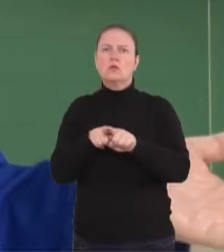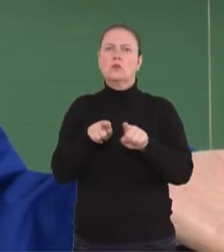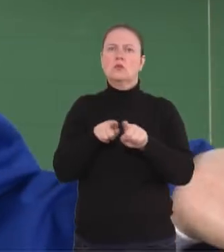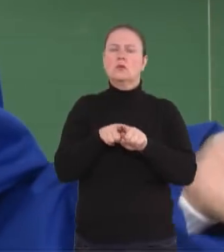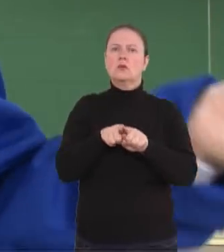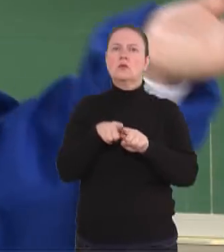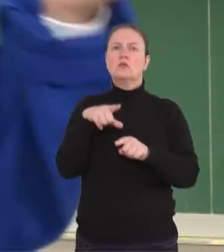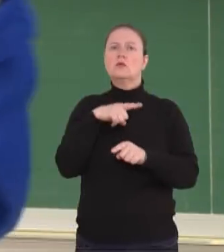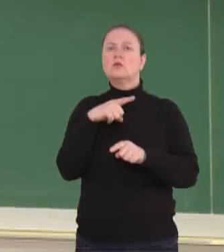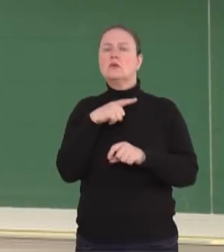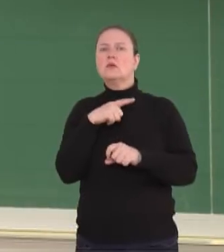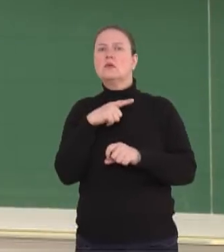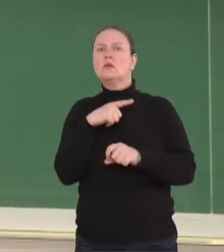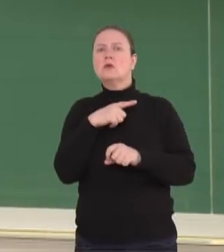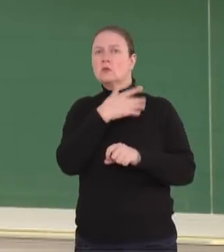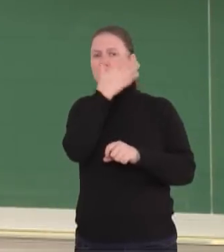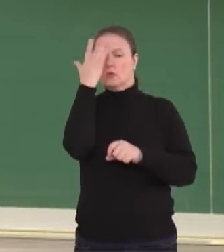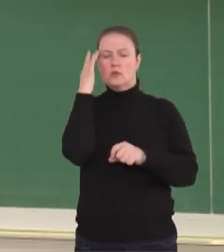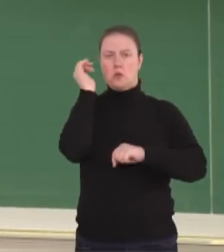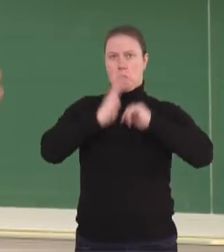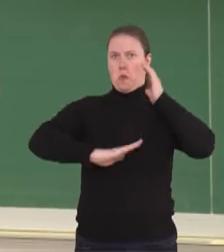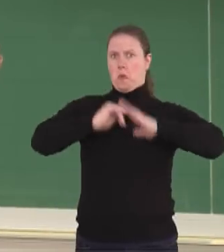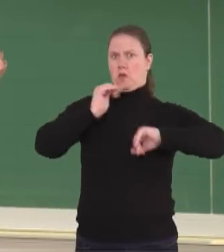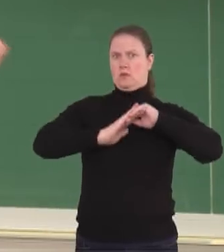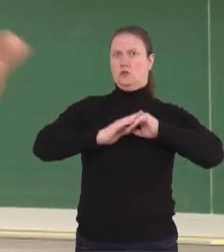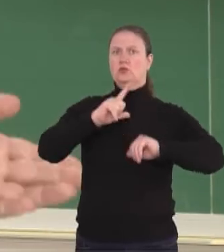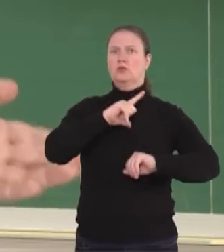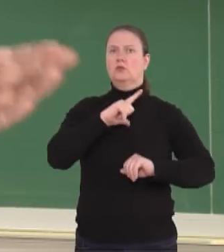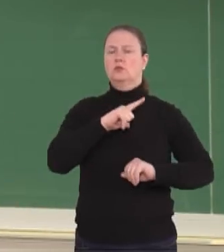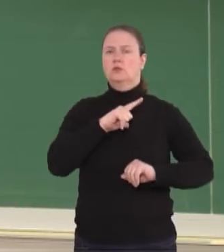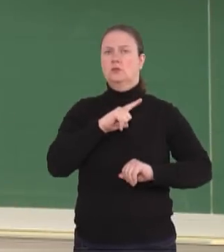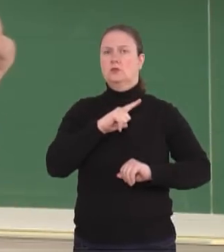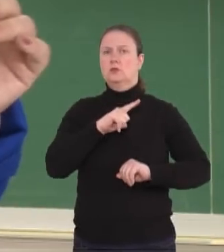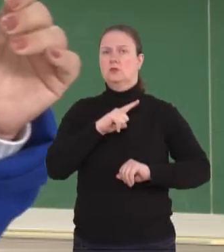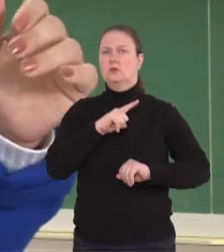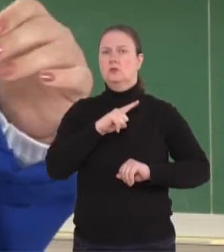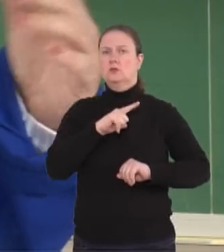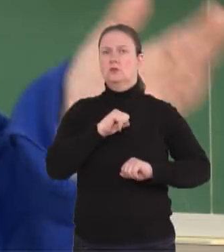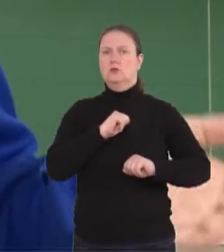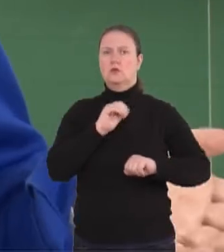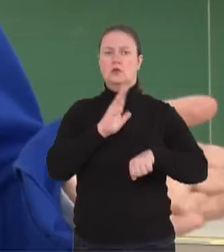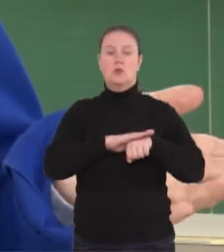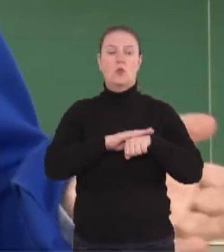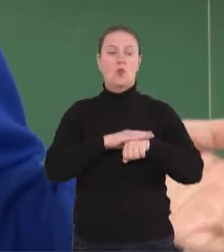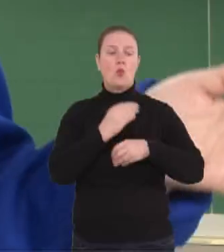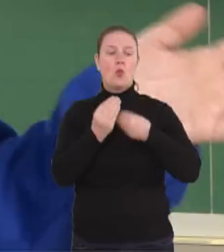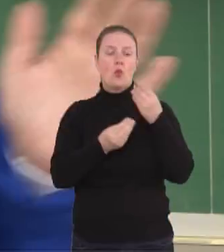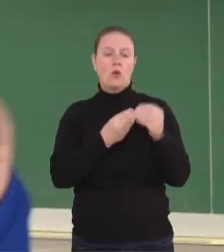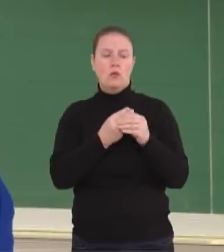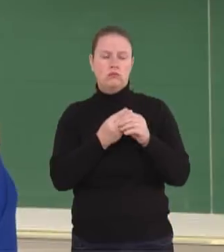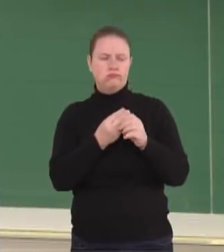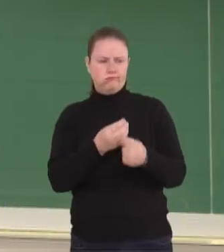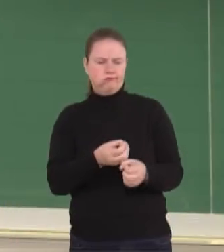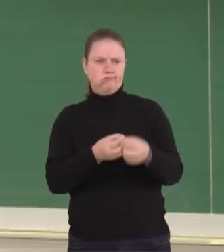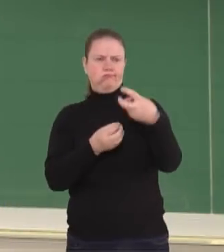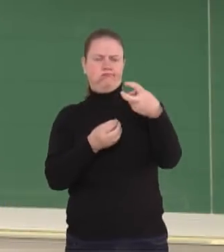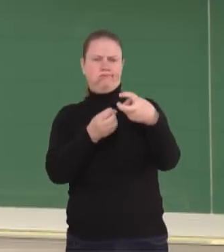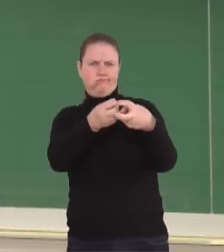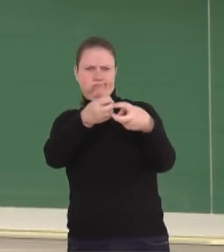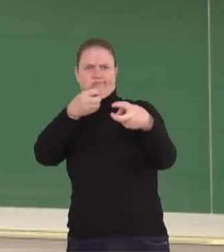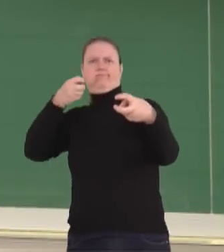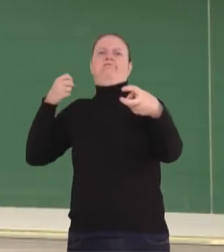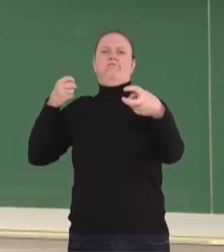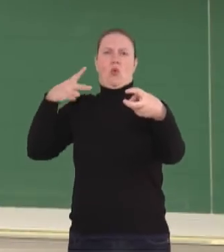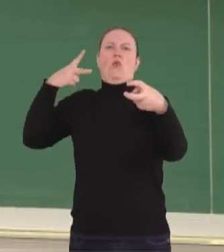trazer as caças para a comunidade deles, né, e tinham bastante habilidade de manusear arcos e flechas.